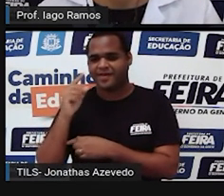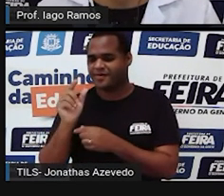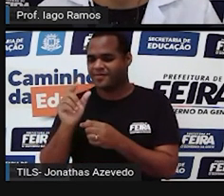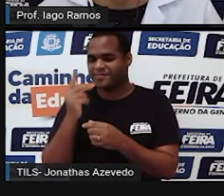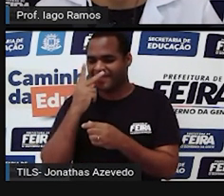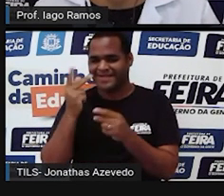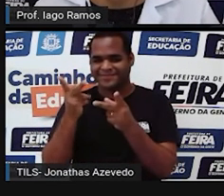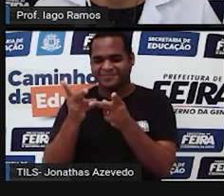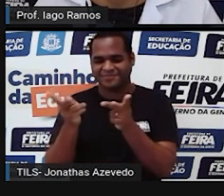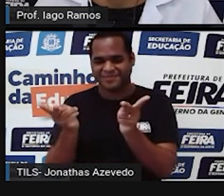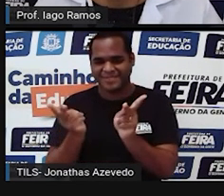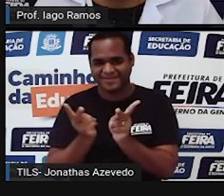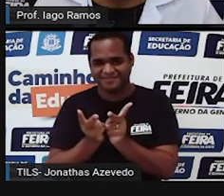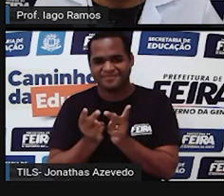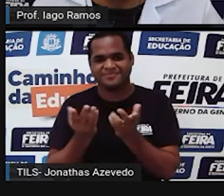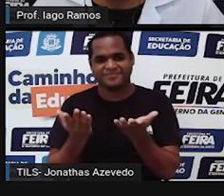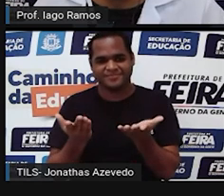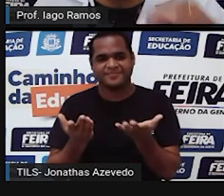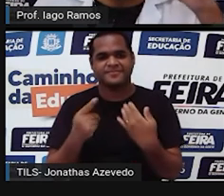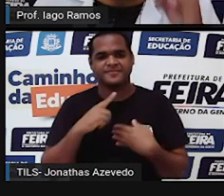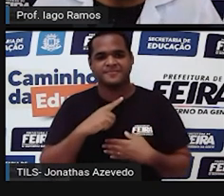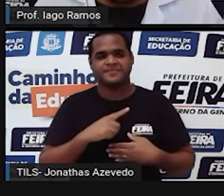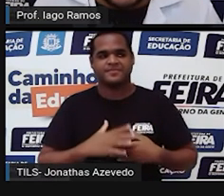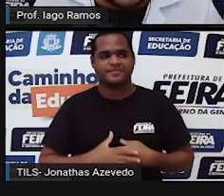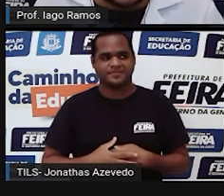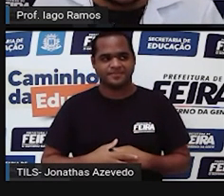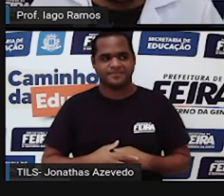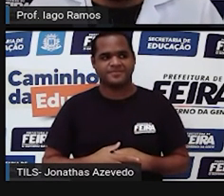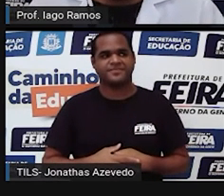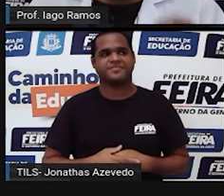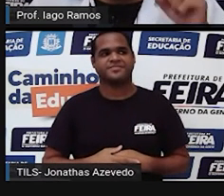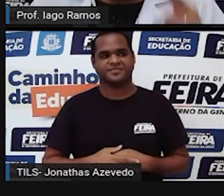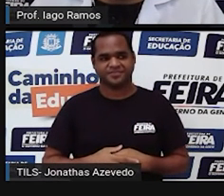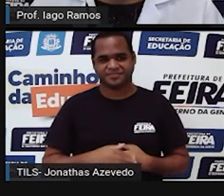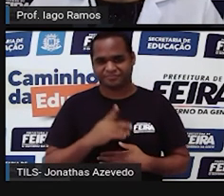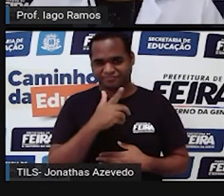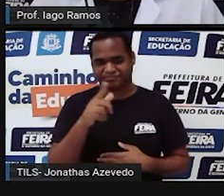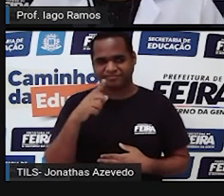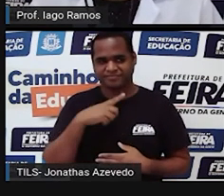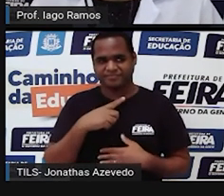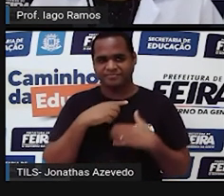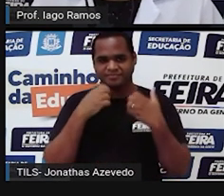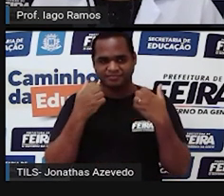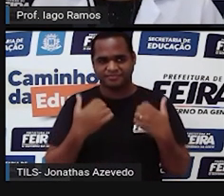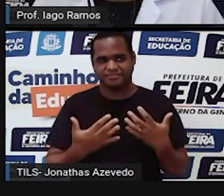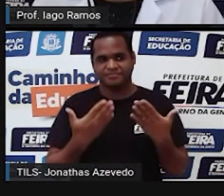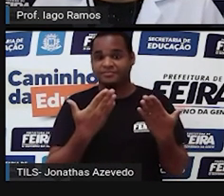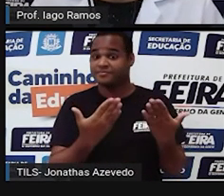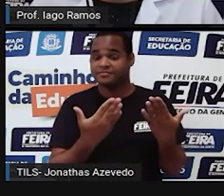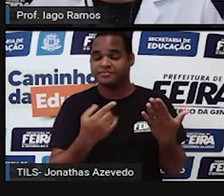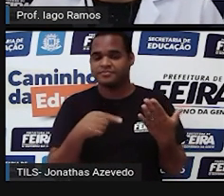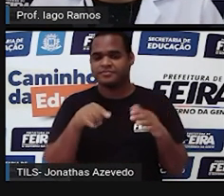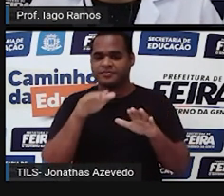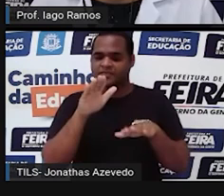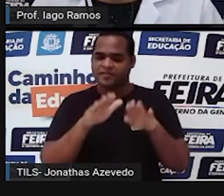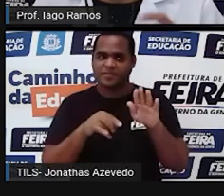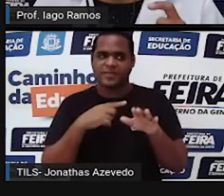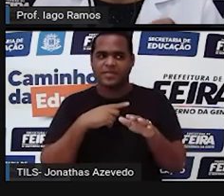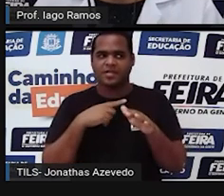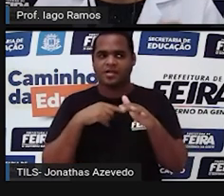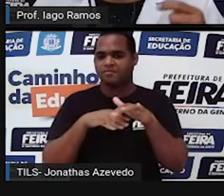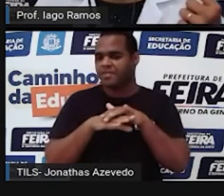né? Um apelidozinho carinhoso. Só um detalhe. O histograma, a gente às vezes costuma